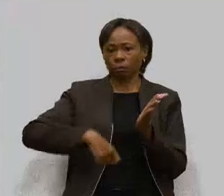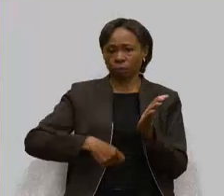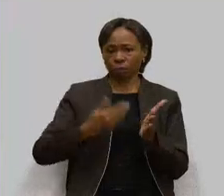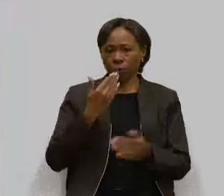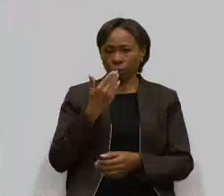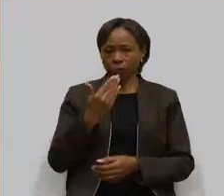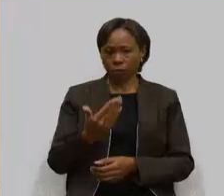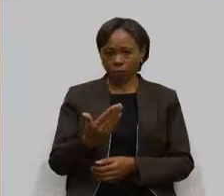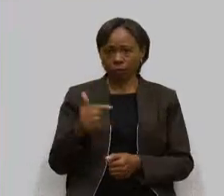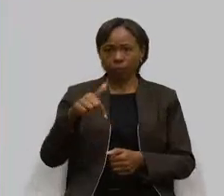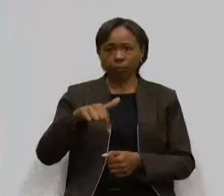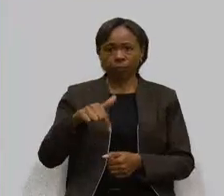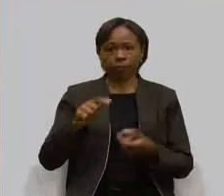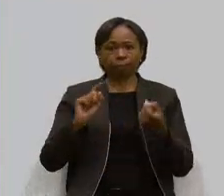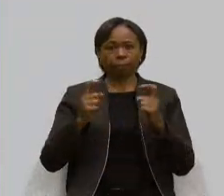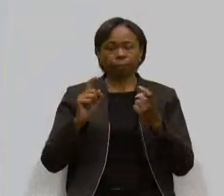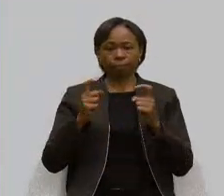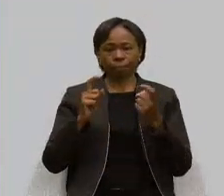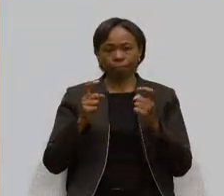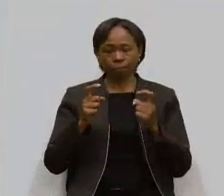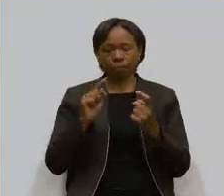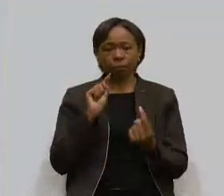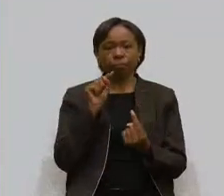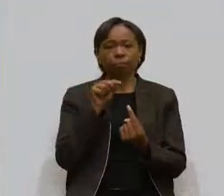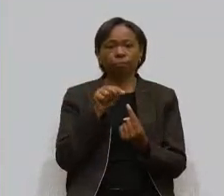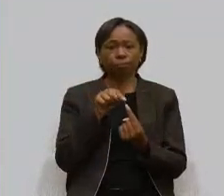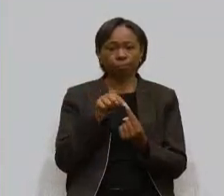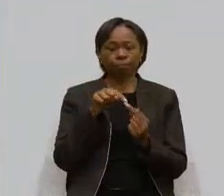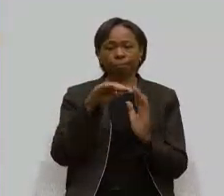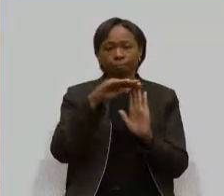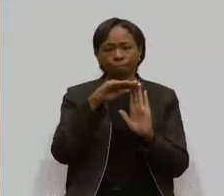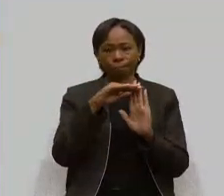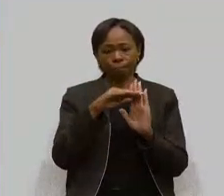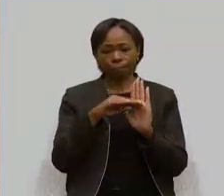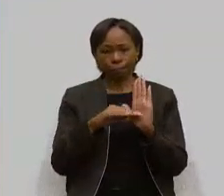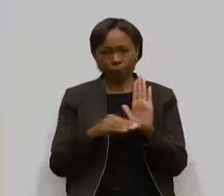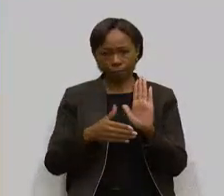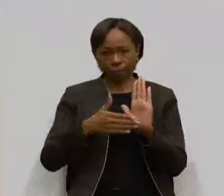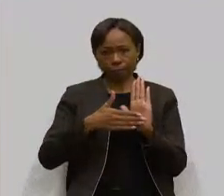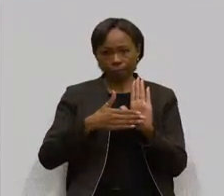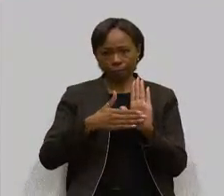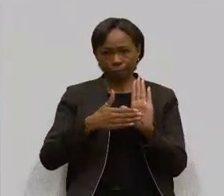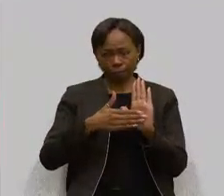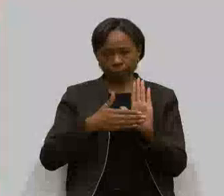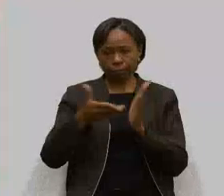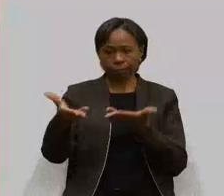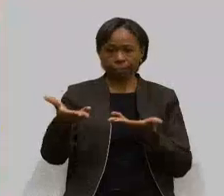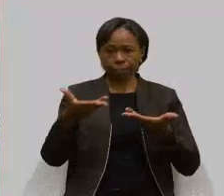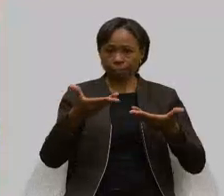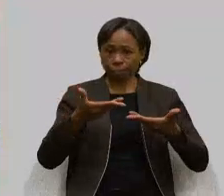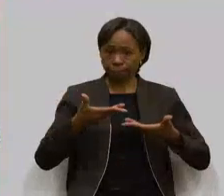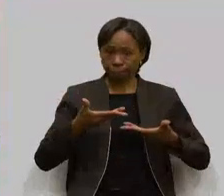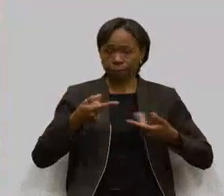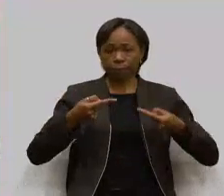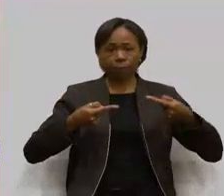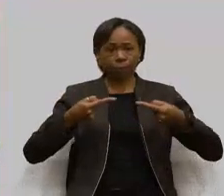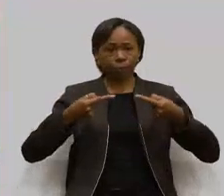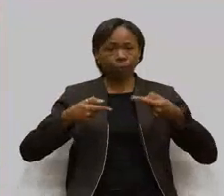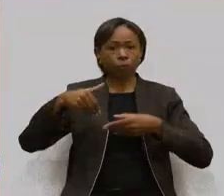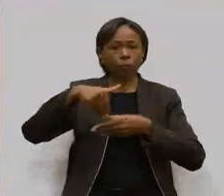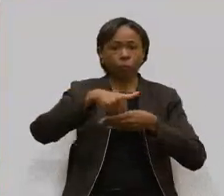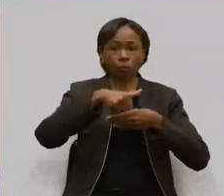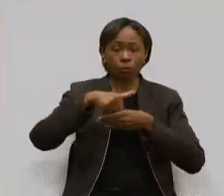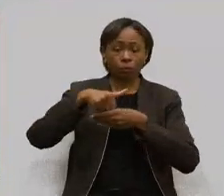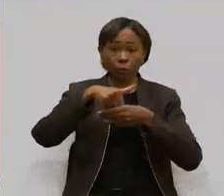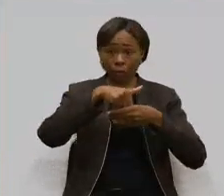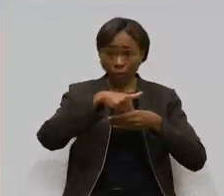esta reunião se destina a apreciar a matéria constante na pauta receber discutir e votar proposições da